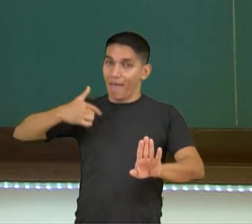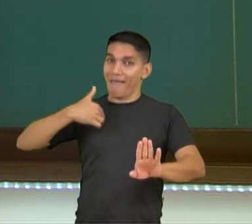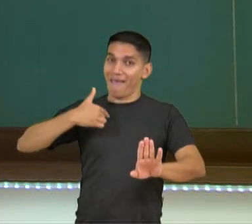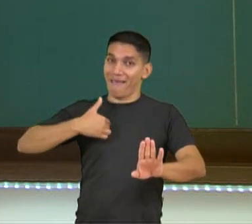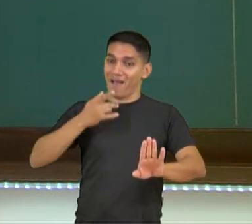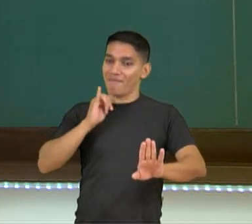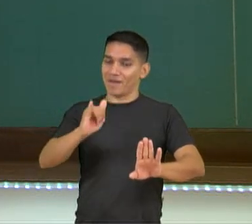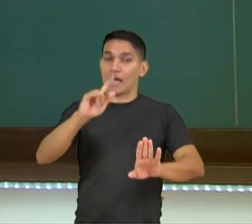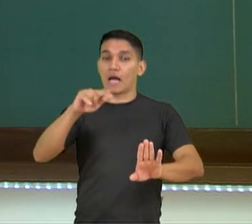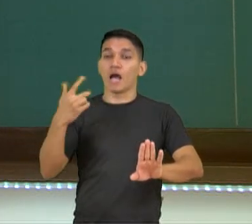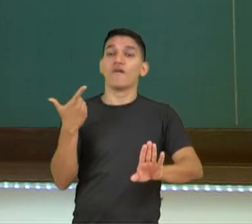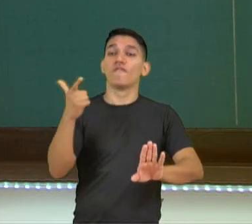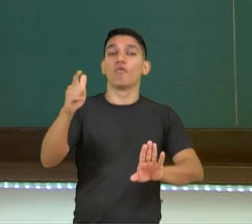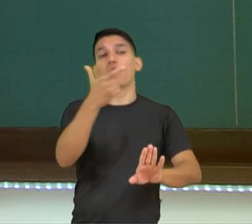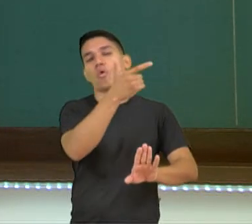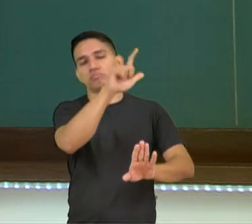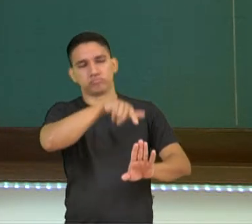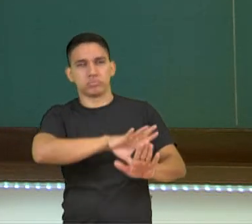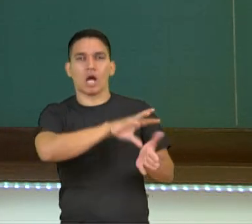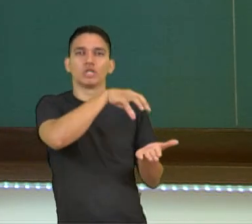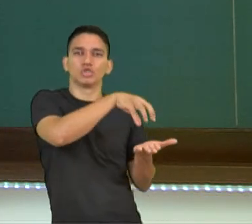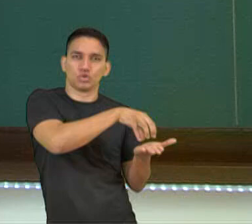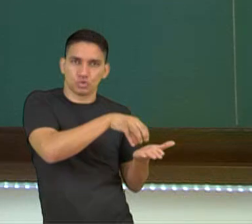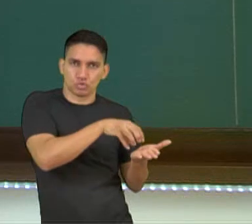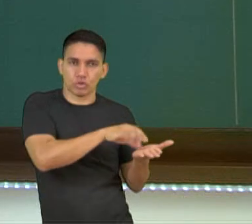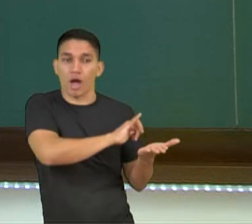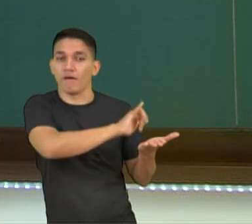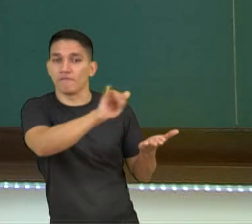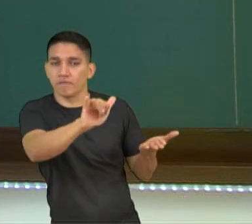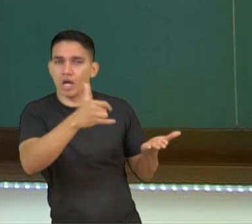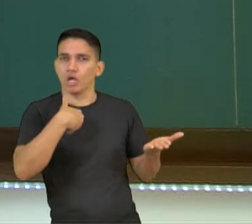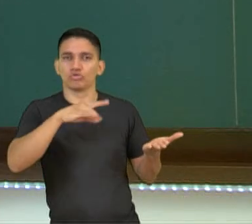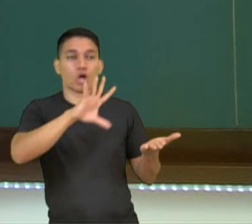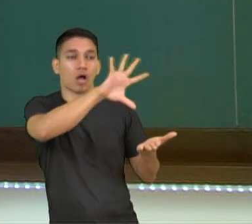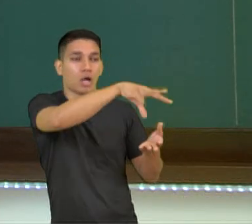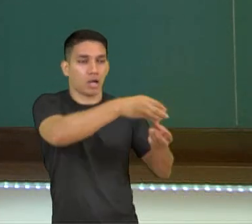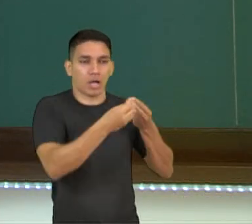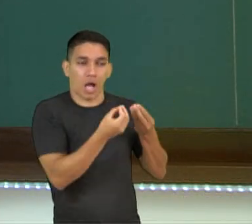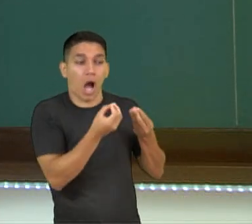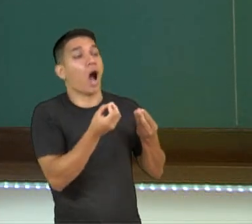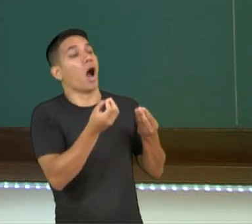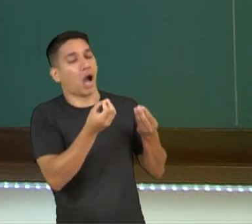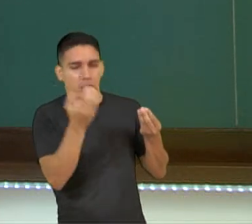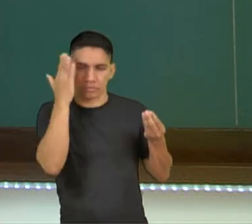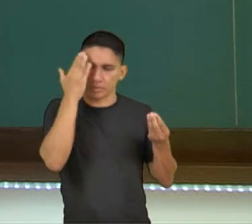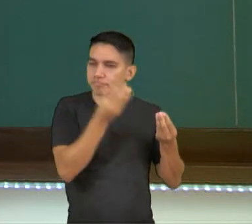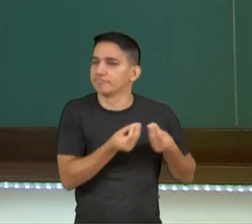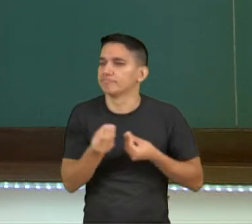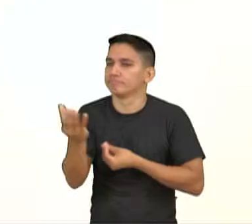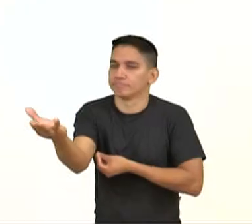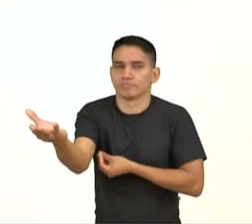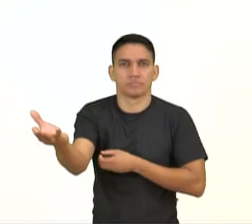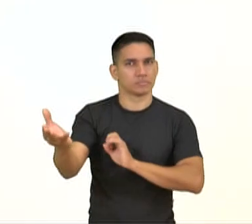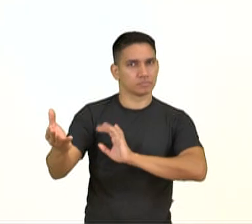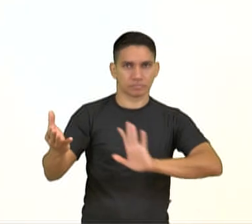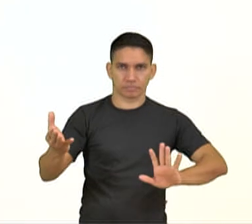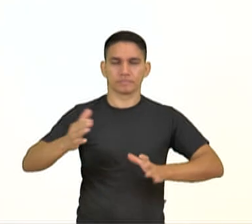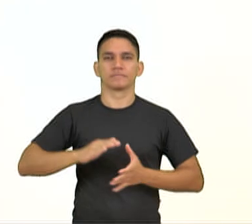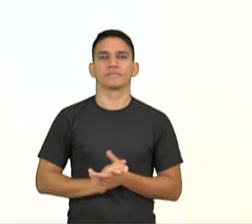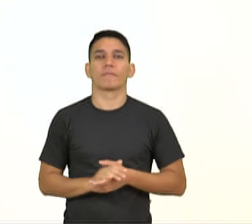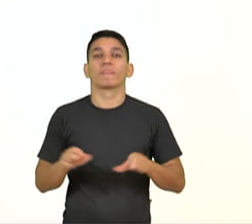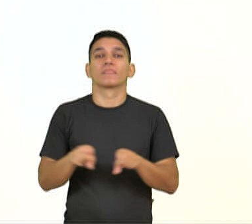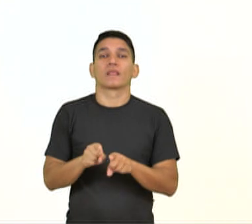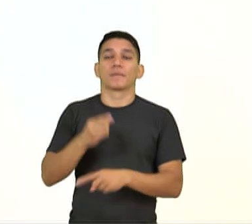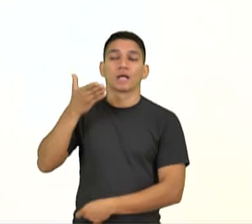vendo de fora o que aconteceu e simplesmente repassando os fatos como eles aconteceram. O